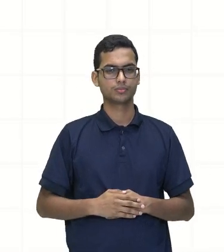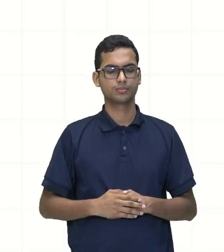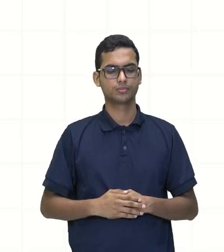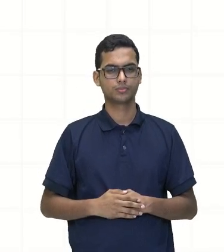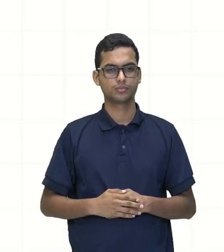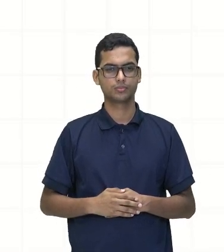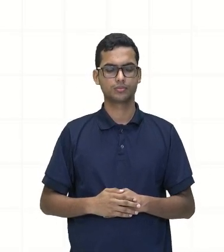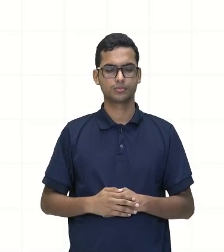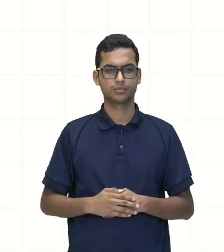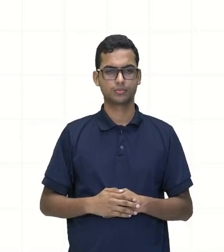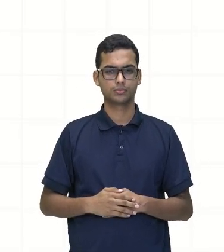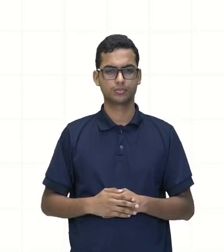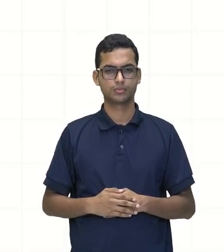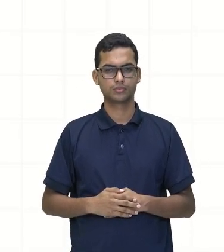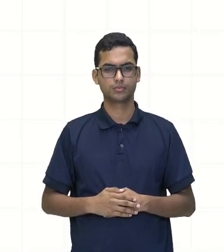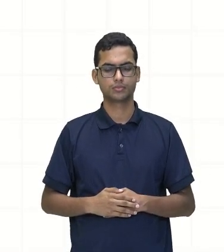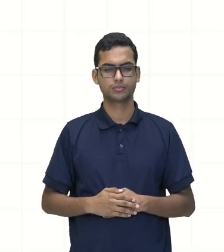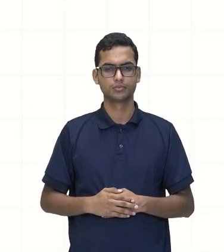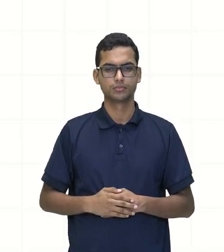R$500.